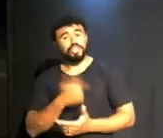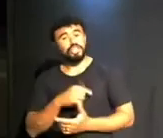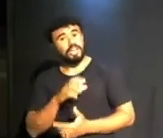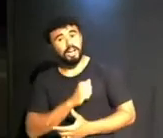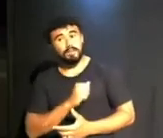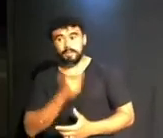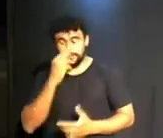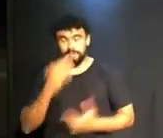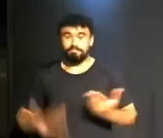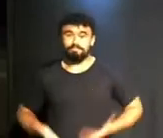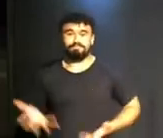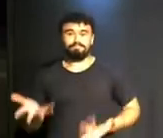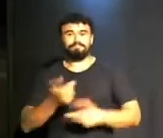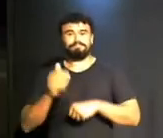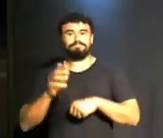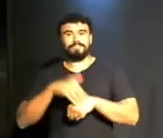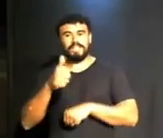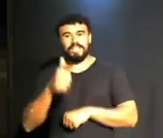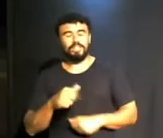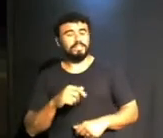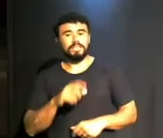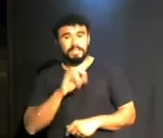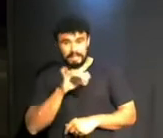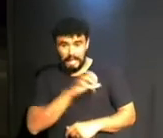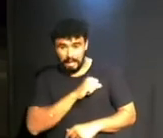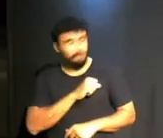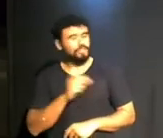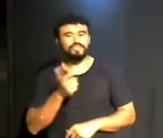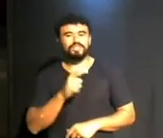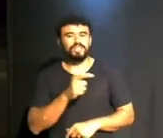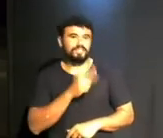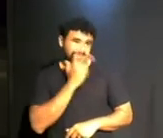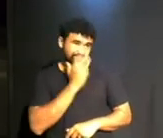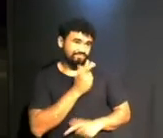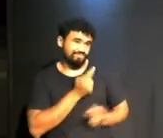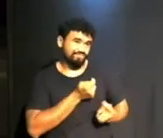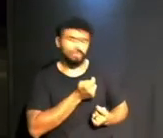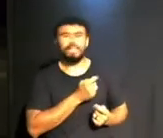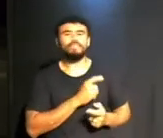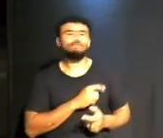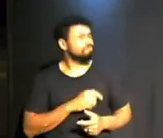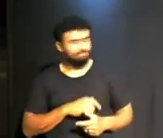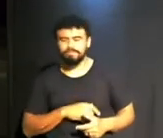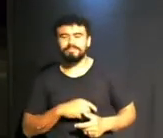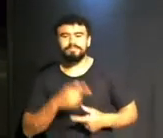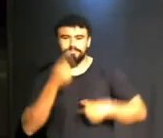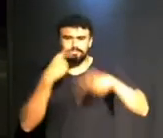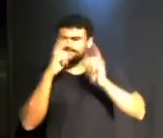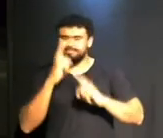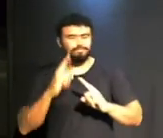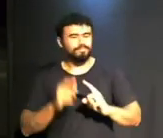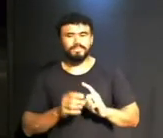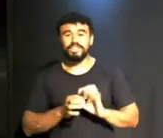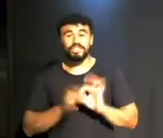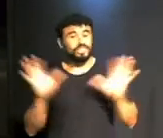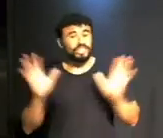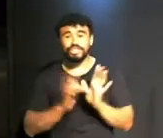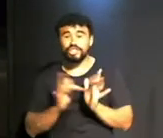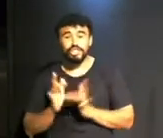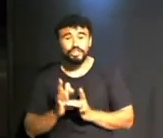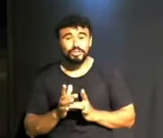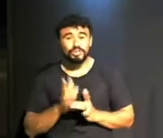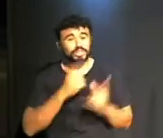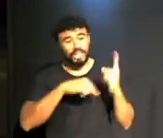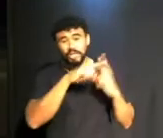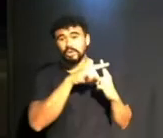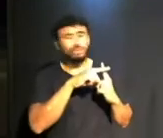entrega o seu melhor quem ama não mede esforços foi isso que Jesus fez na cruz ele deu o seu melhor ele